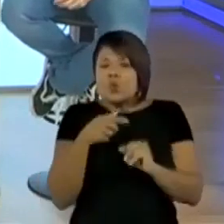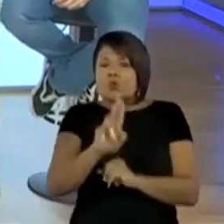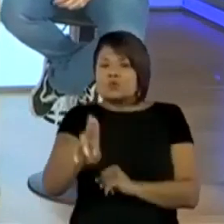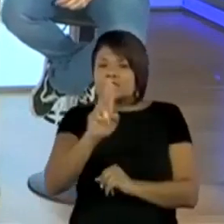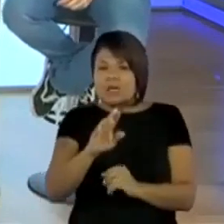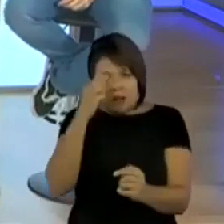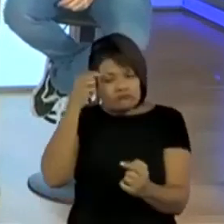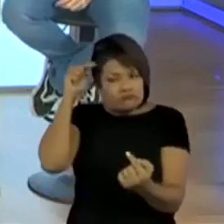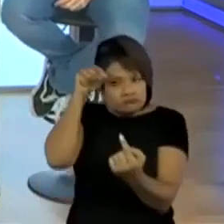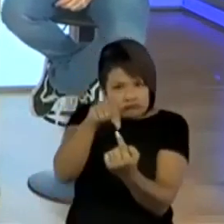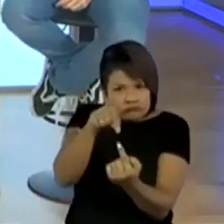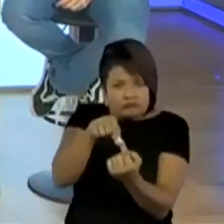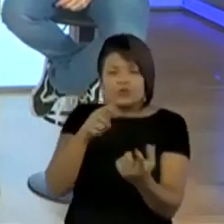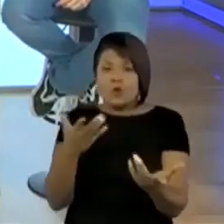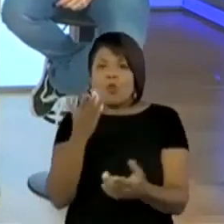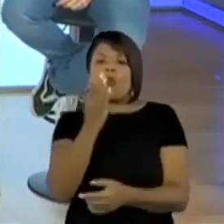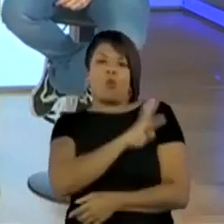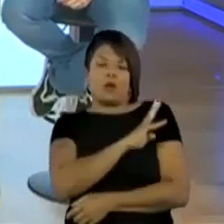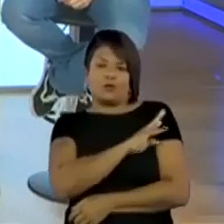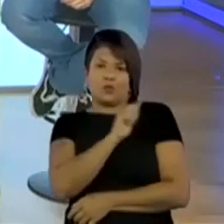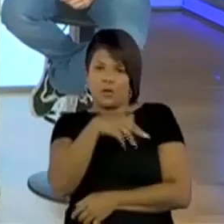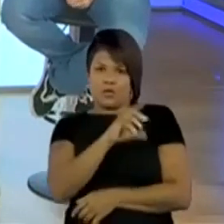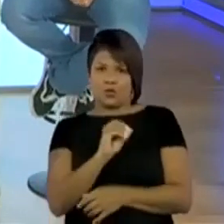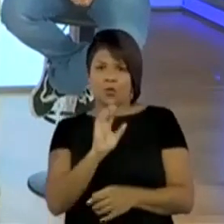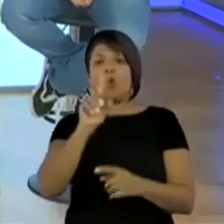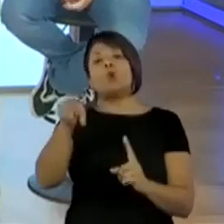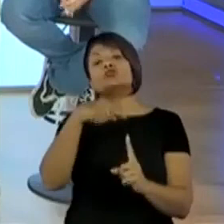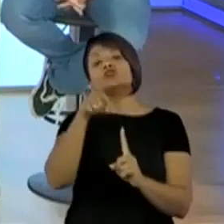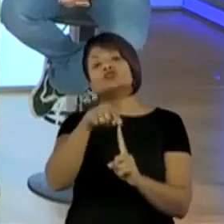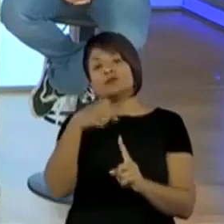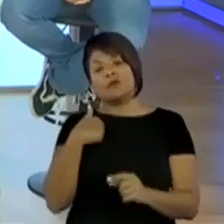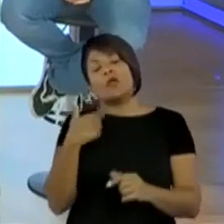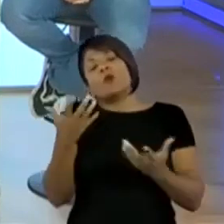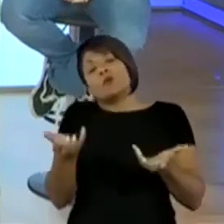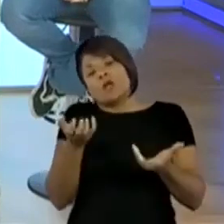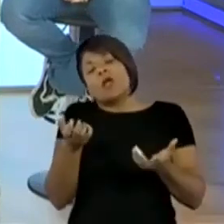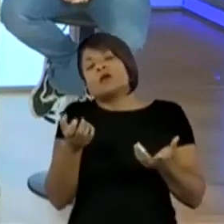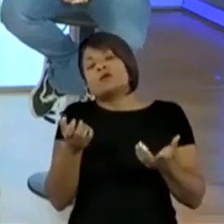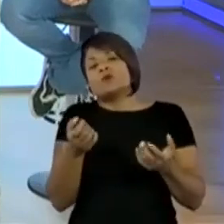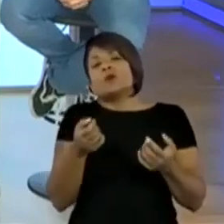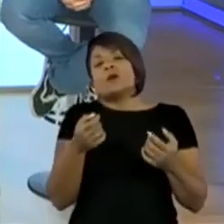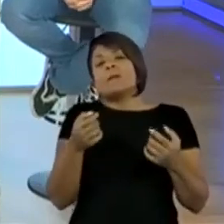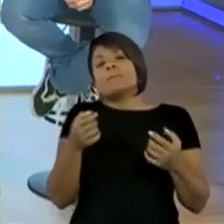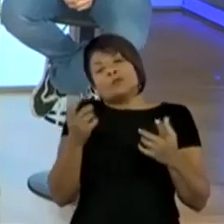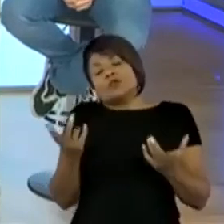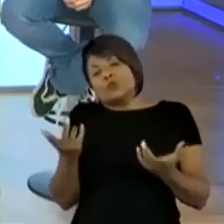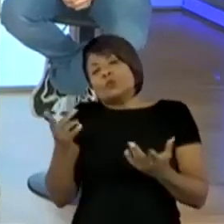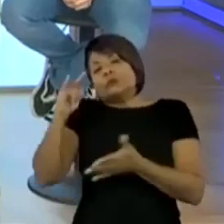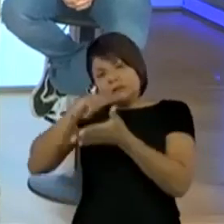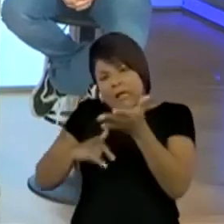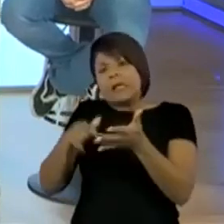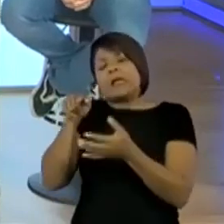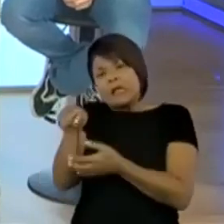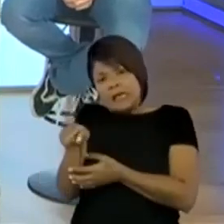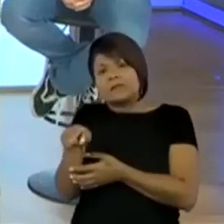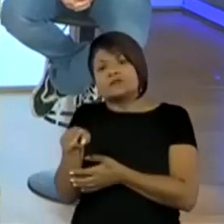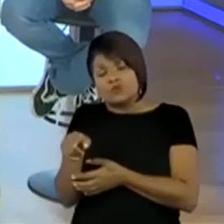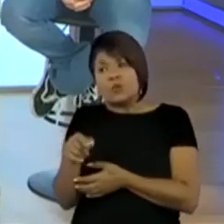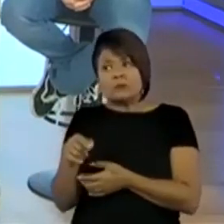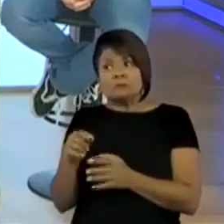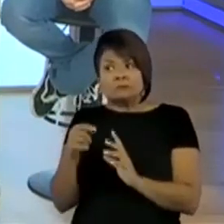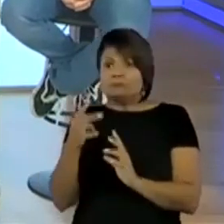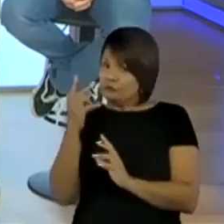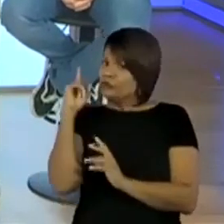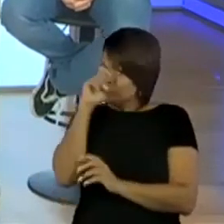no nível de um quarto ano. Quais são os objetivos para um quarto ano que eu tenho? Que um texto da dificuldade de Machado de